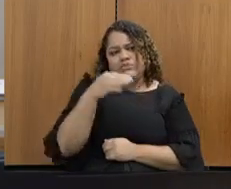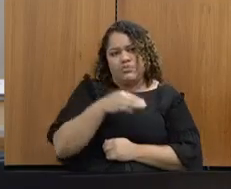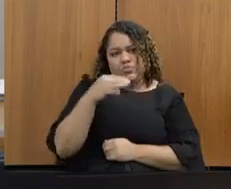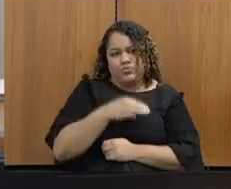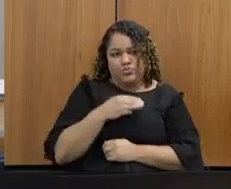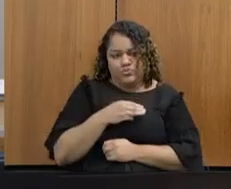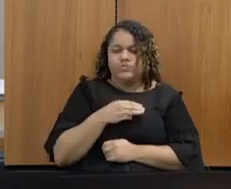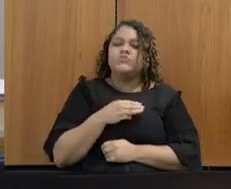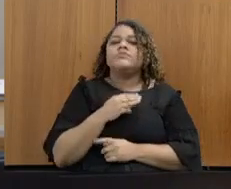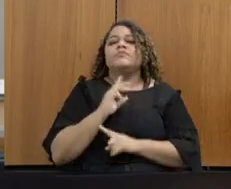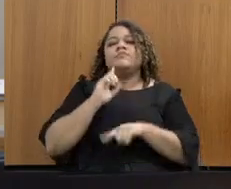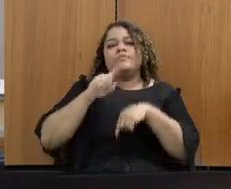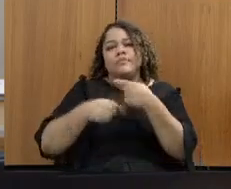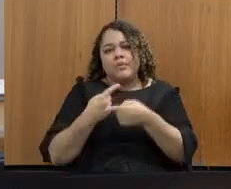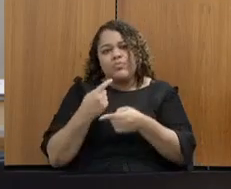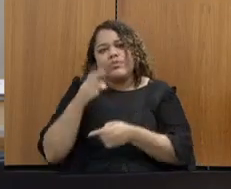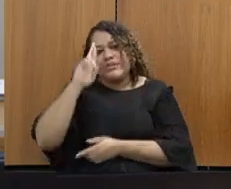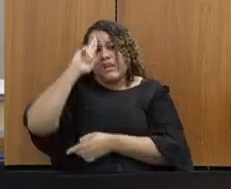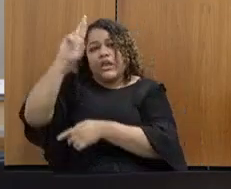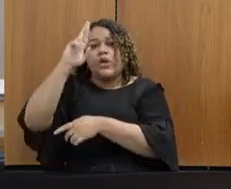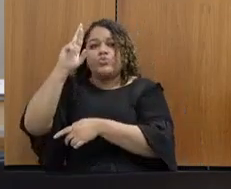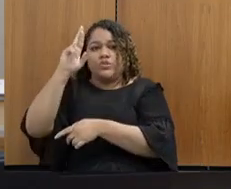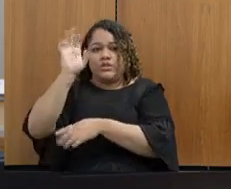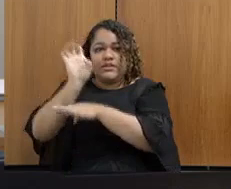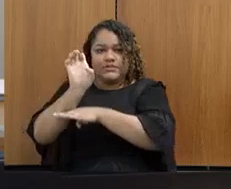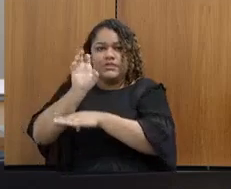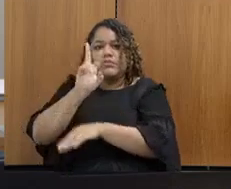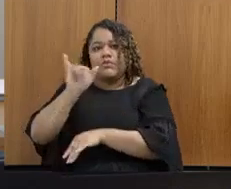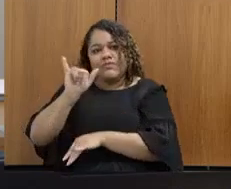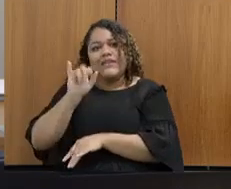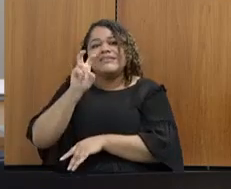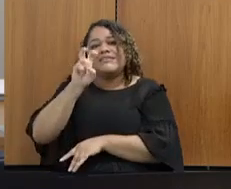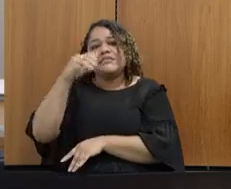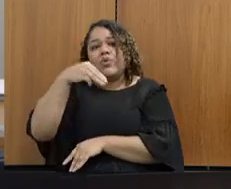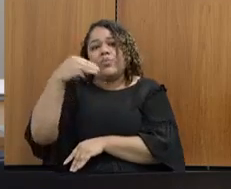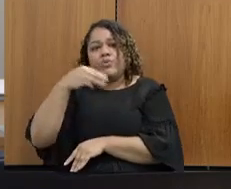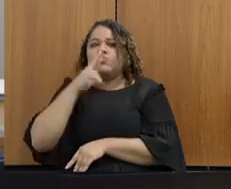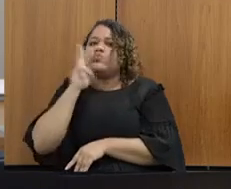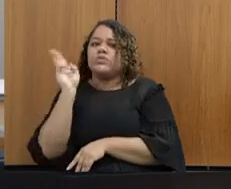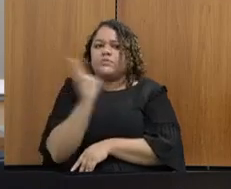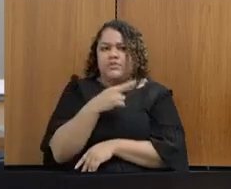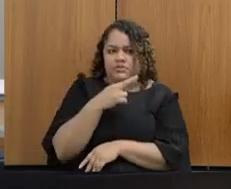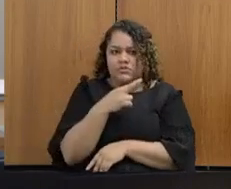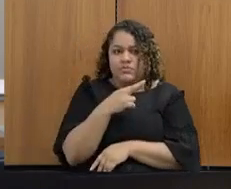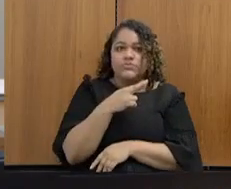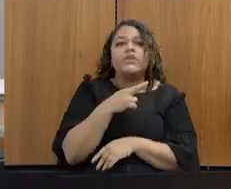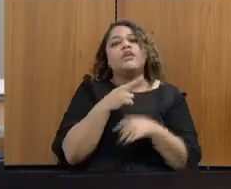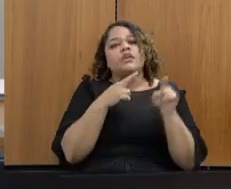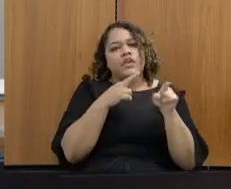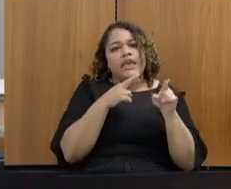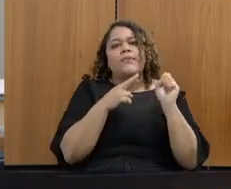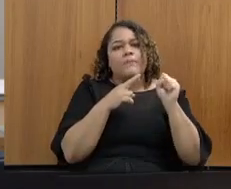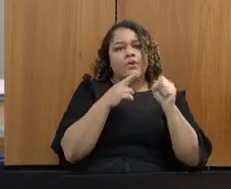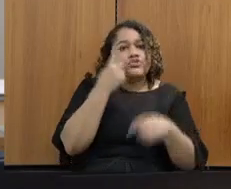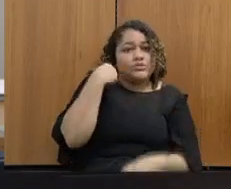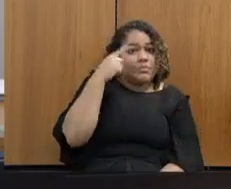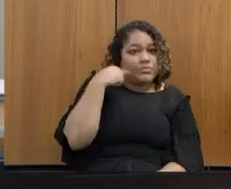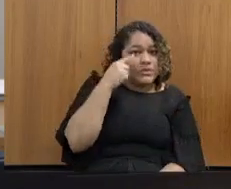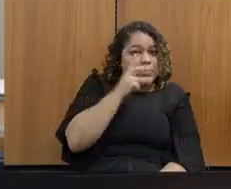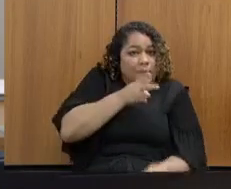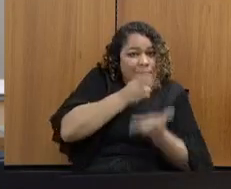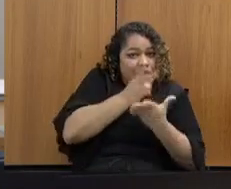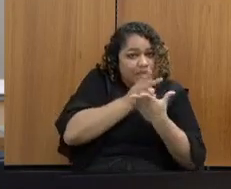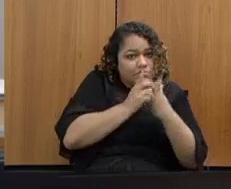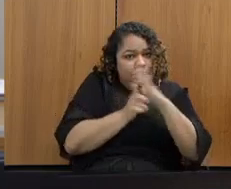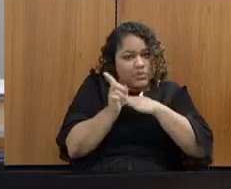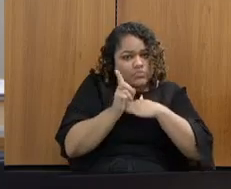autoridade Estadual disporá de cinco minutos para responder após a resposta da autoridade Estadual Deputado que interpelou disporá